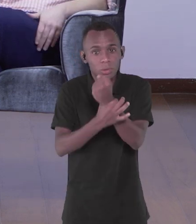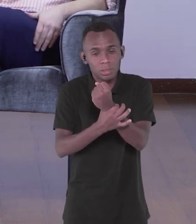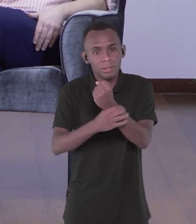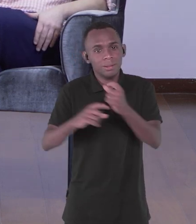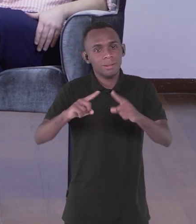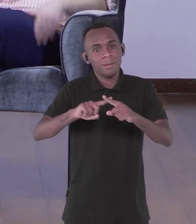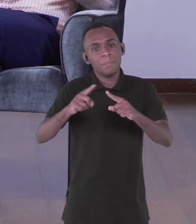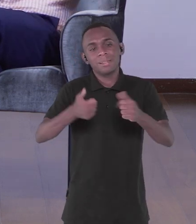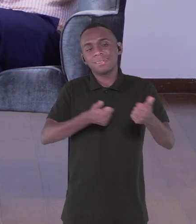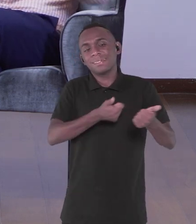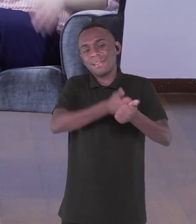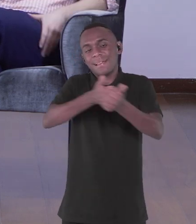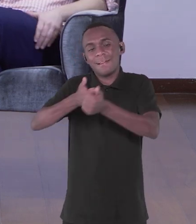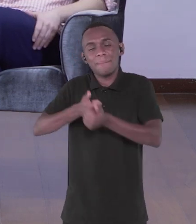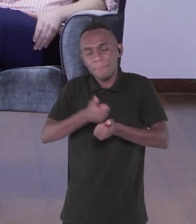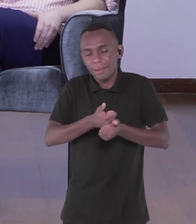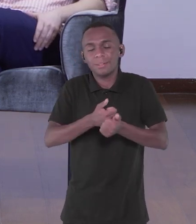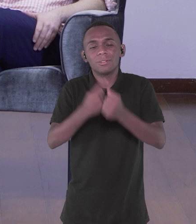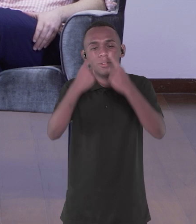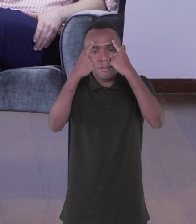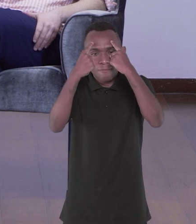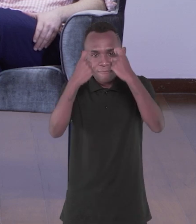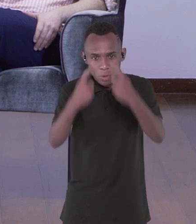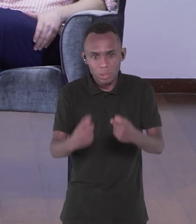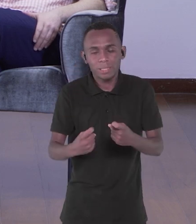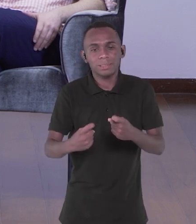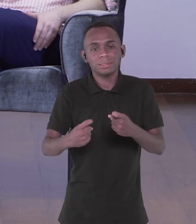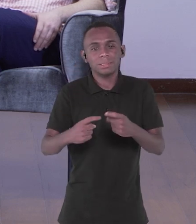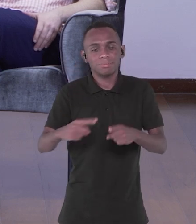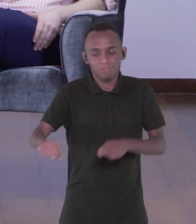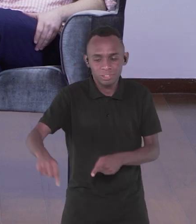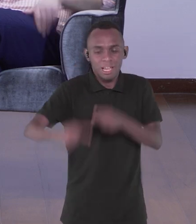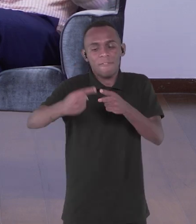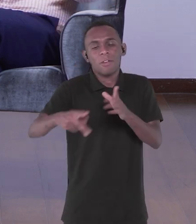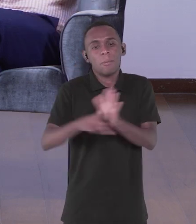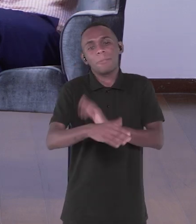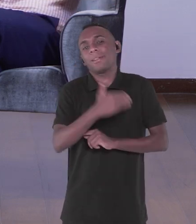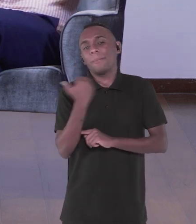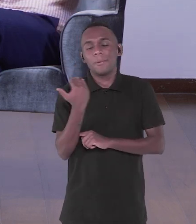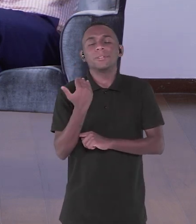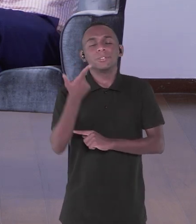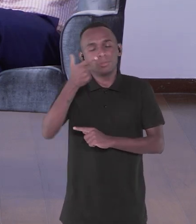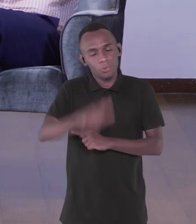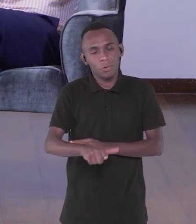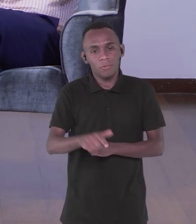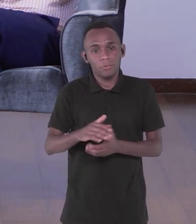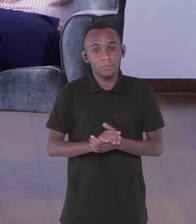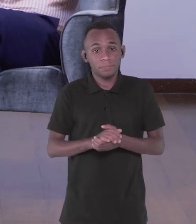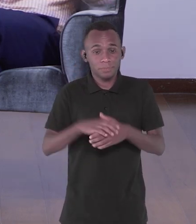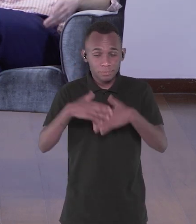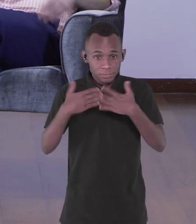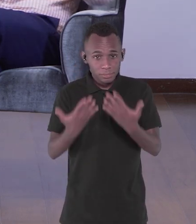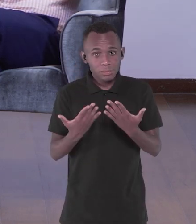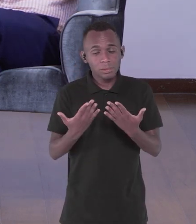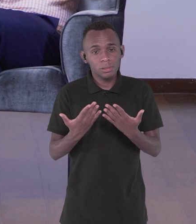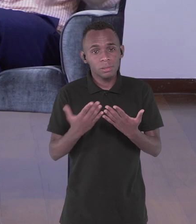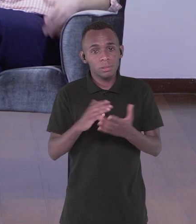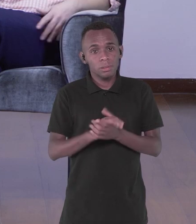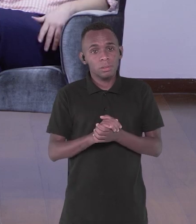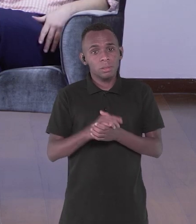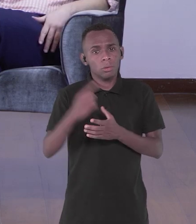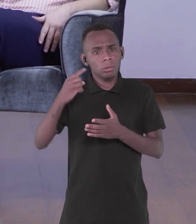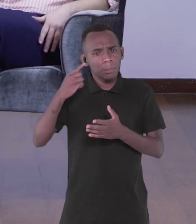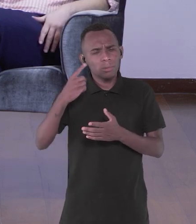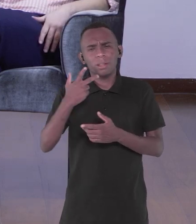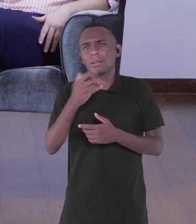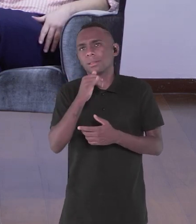esquina, elas se deparam de novo com o desafio da morte. Então, quando o deputado fala